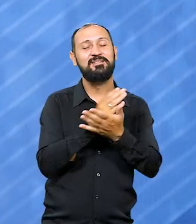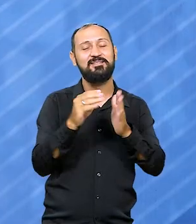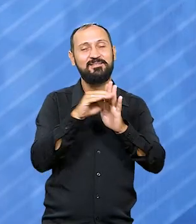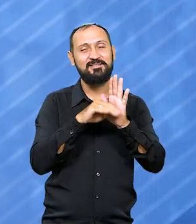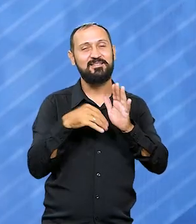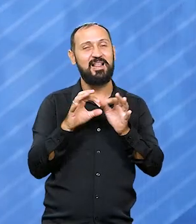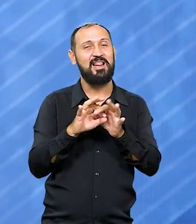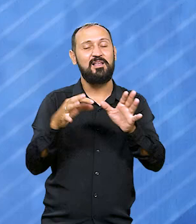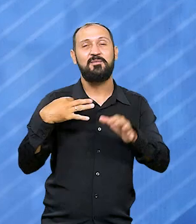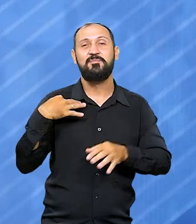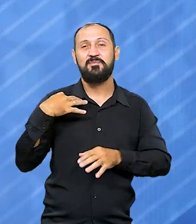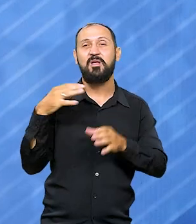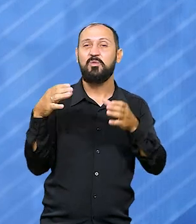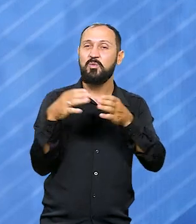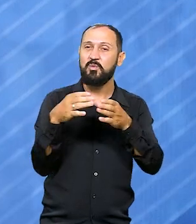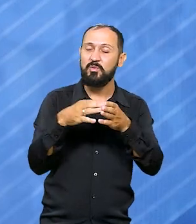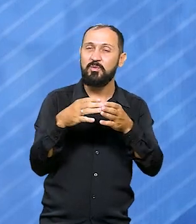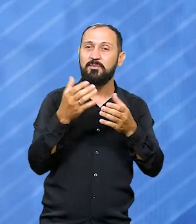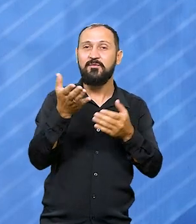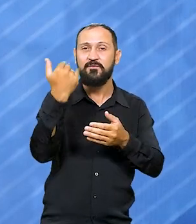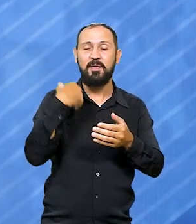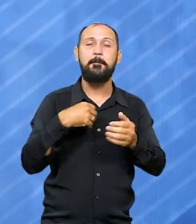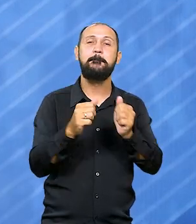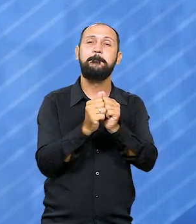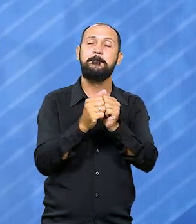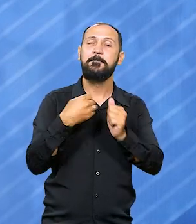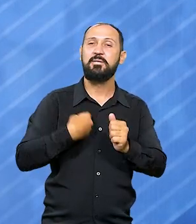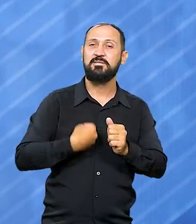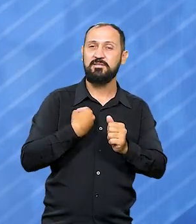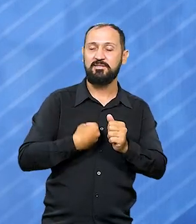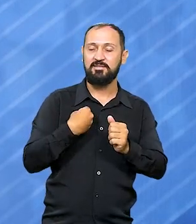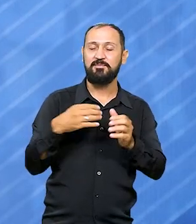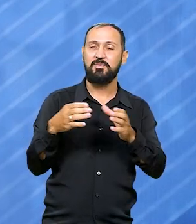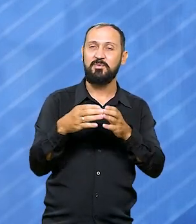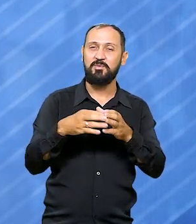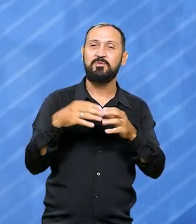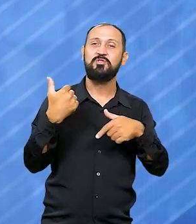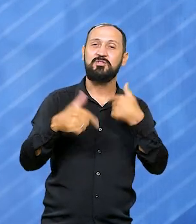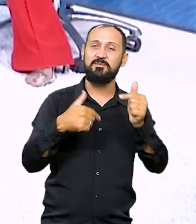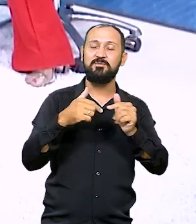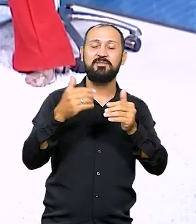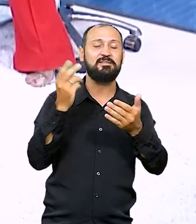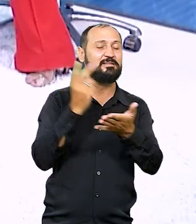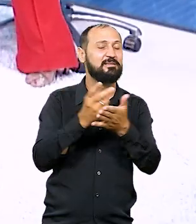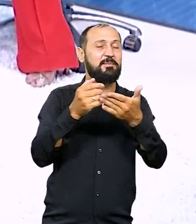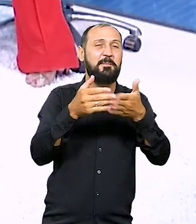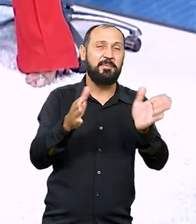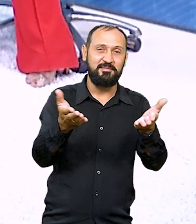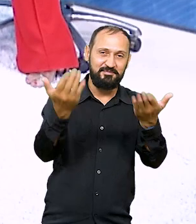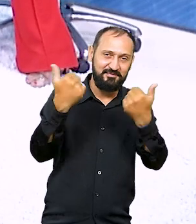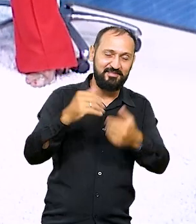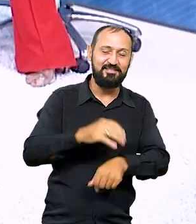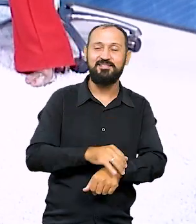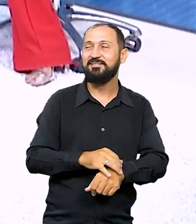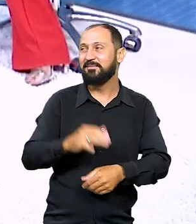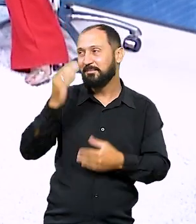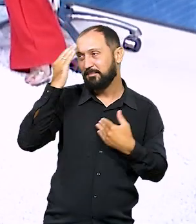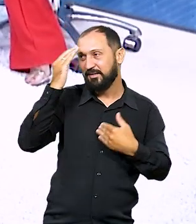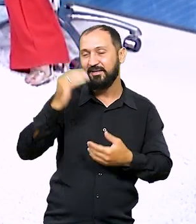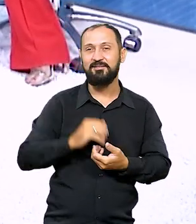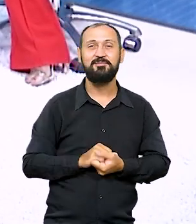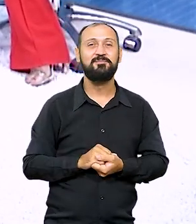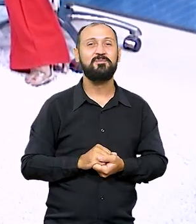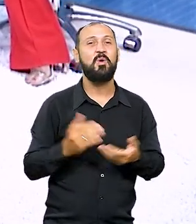e se precisar de alguma coisa, estamos à disposição lá na comissão. Venham fazer parte da Comissão da Advocacia Trabalhista, estamos de portas abertas para